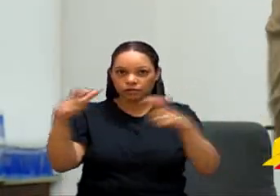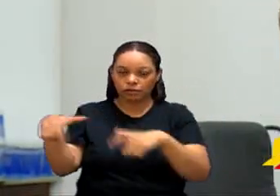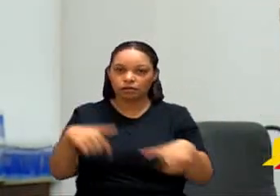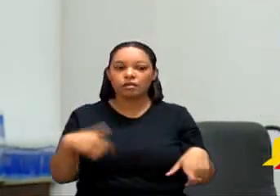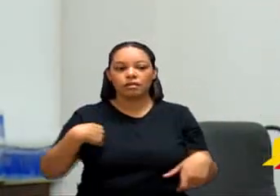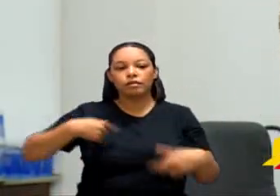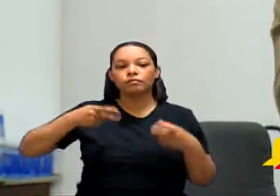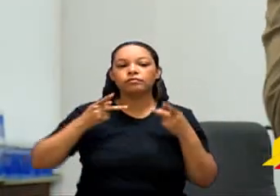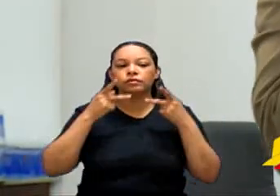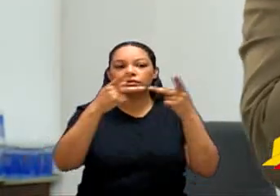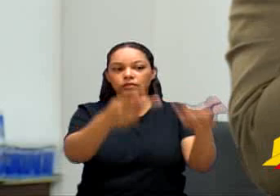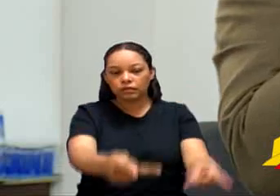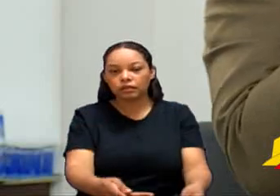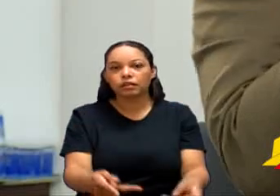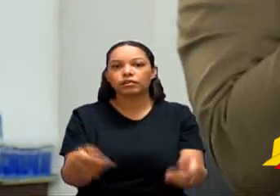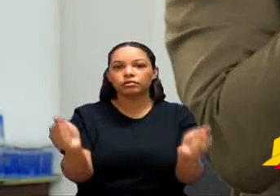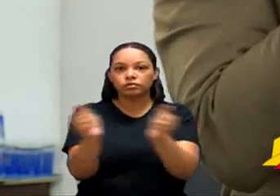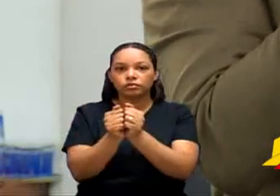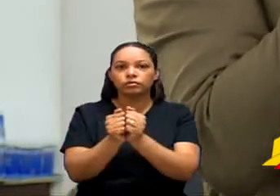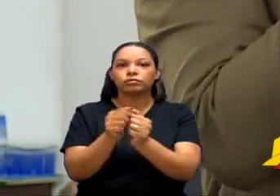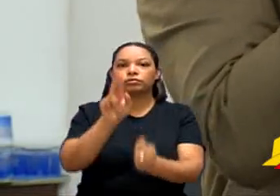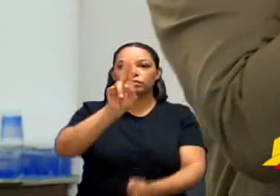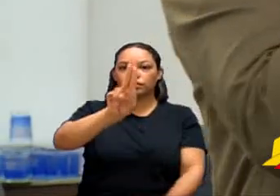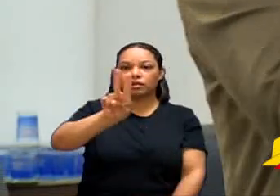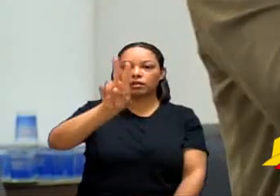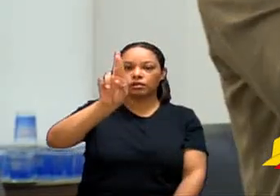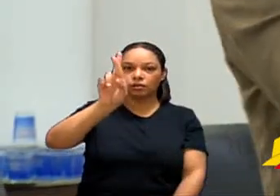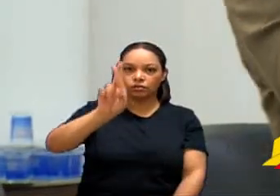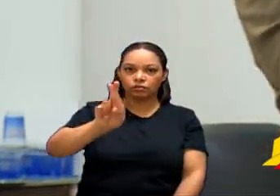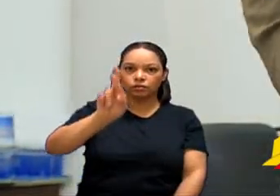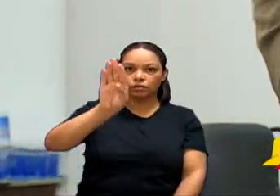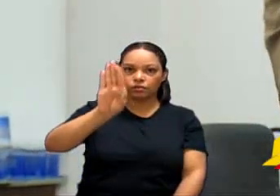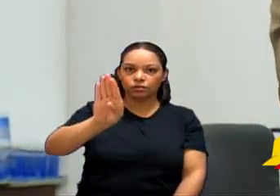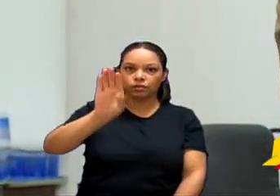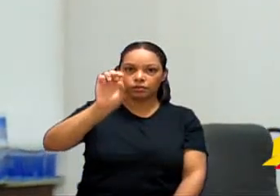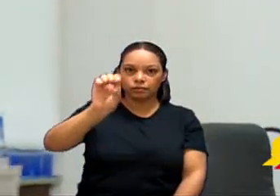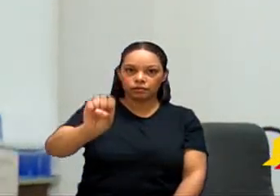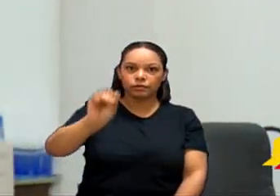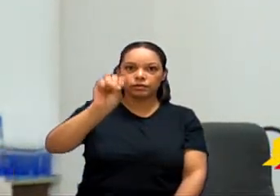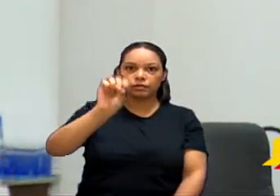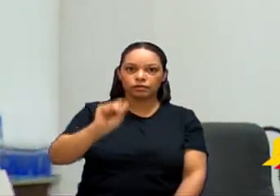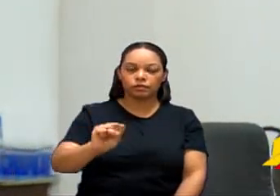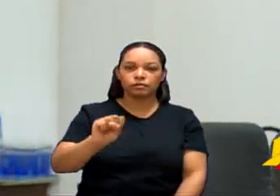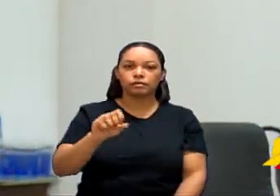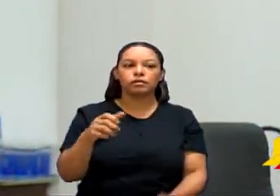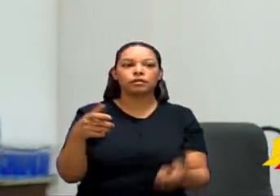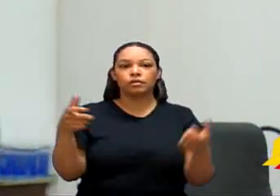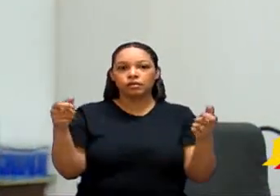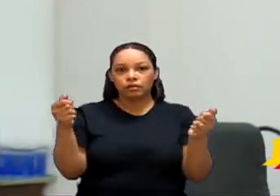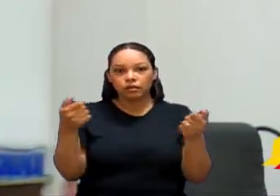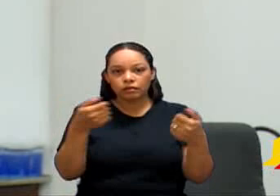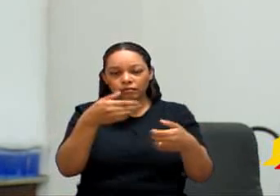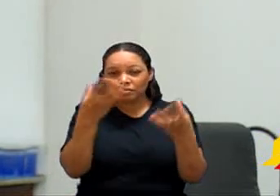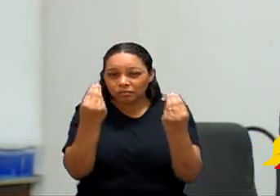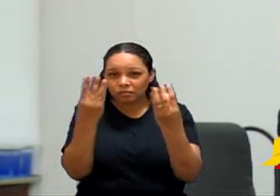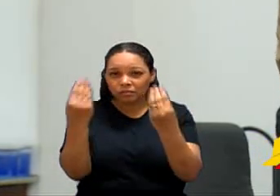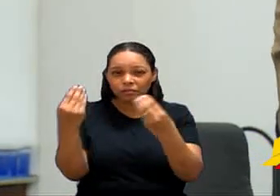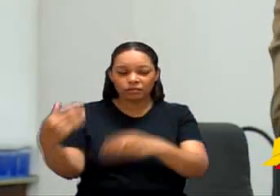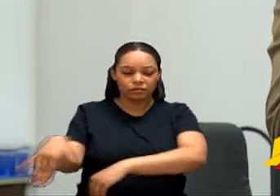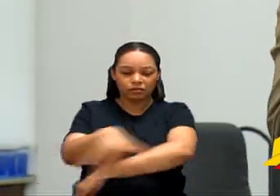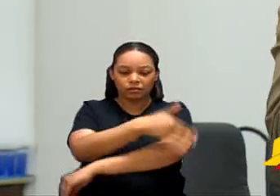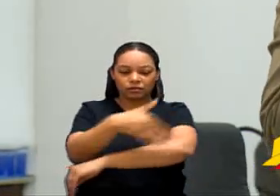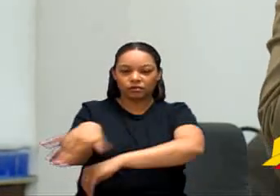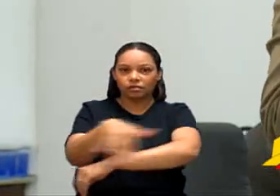CCR junto, né, a UFRGS, só que até então a CCR ela precisa autorizar. Então, tem muitas ali, o quilômetro